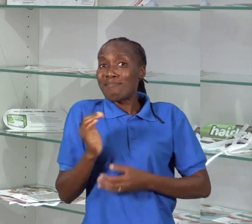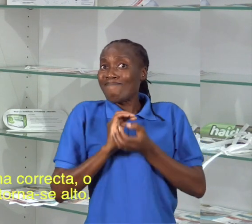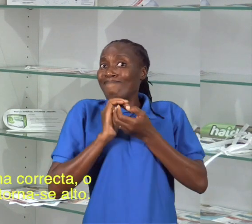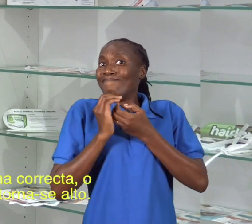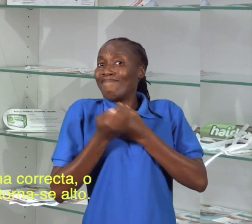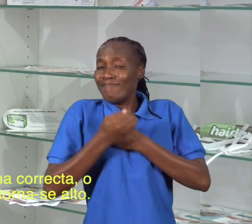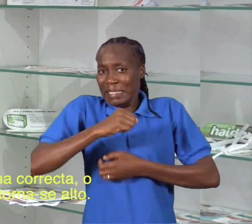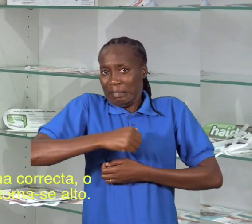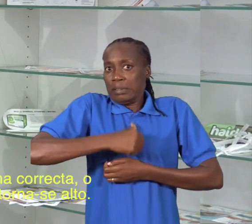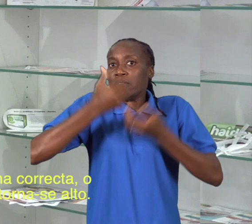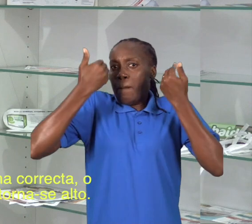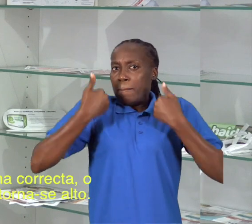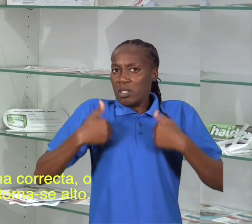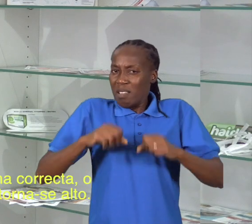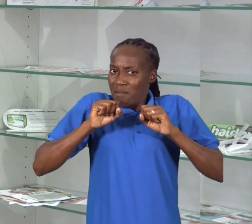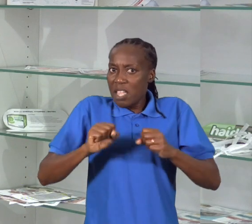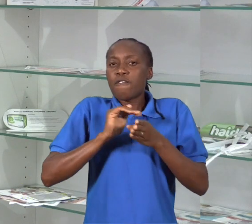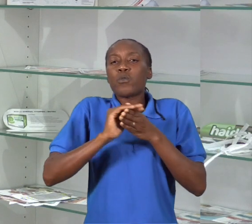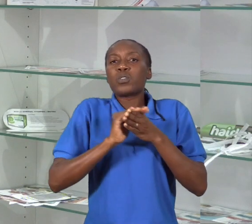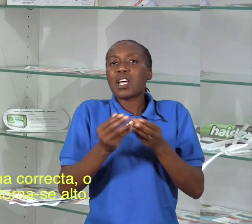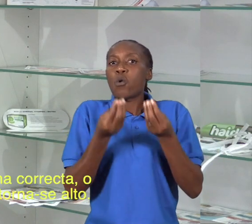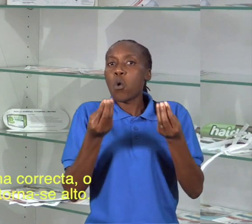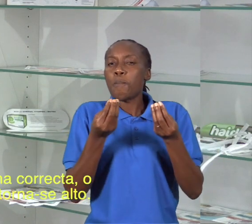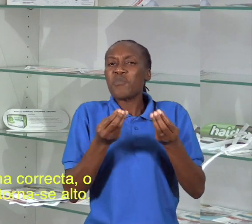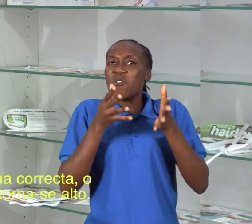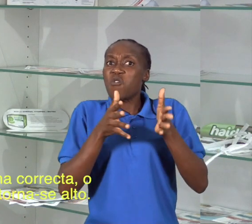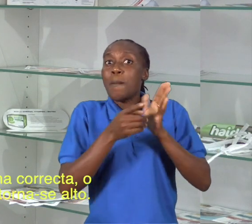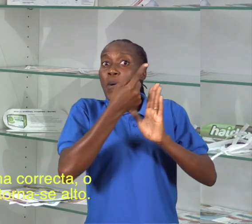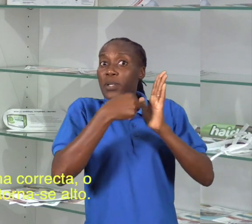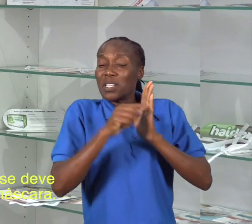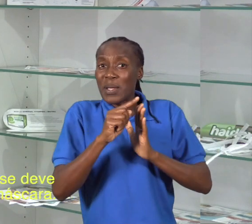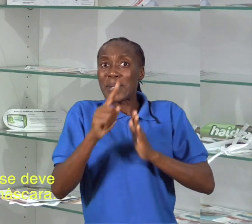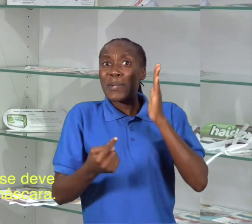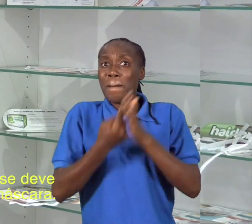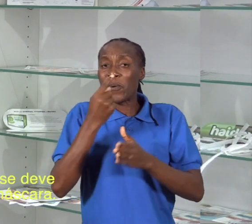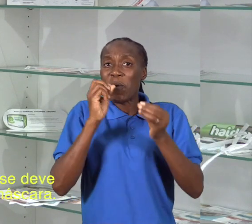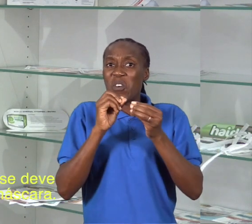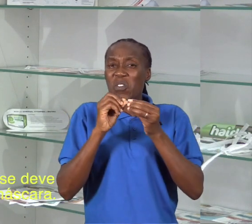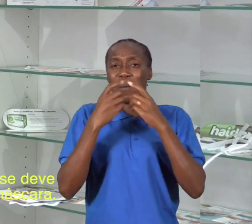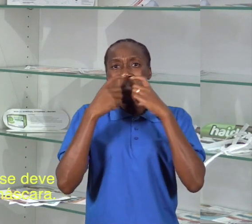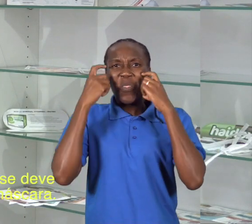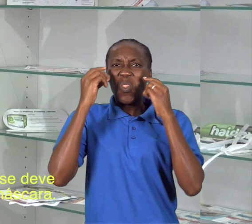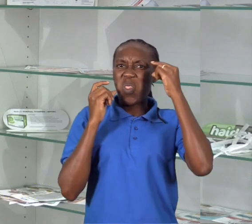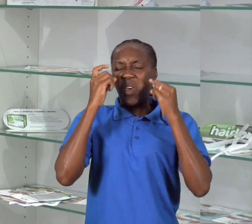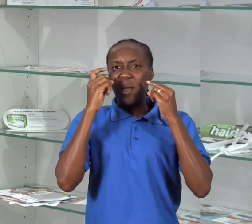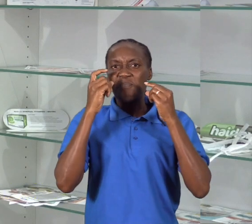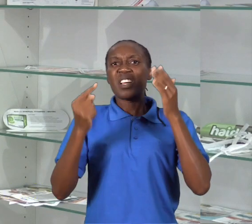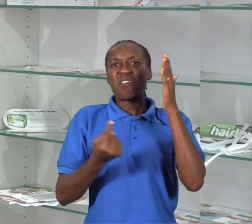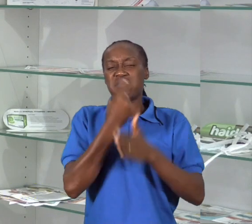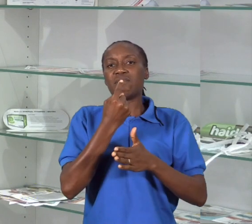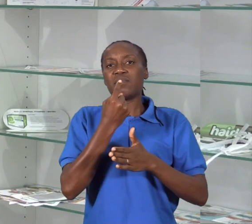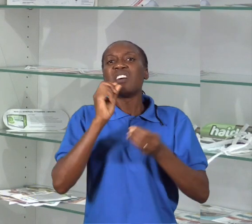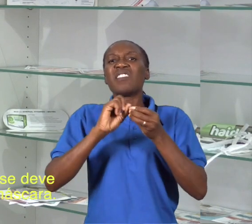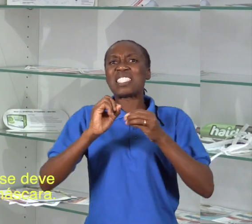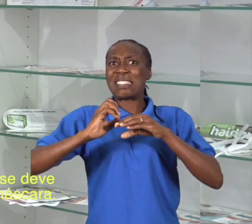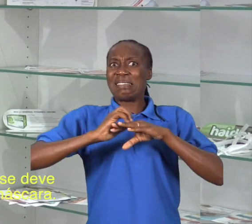Porque se não usarmos de forma correta, o risco de contaminação torna-se alto. Contudo, vou tentar mostrar mais ou menos como se deve